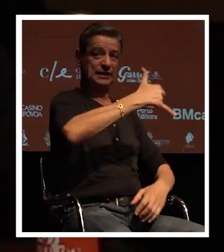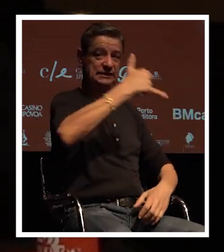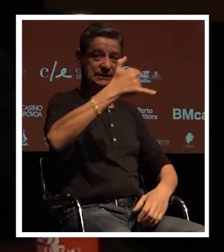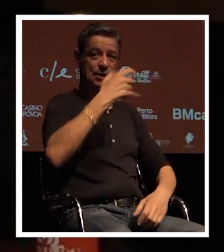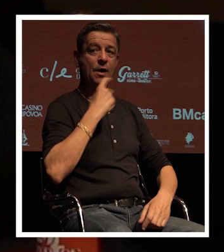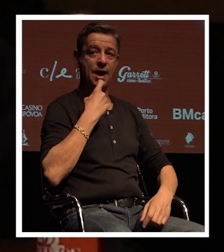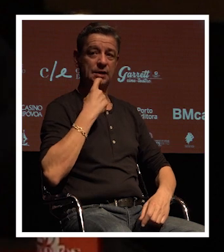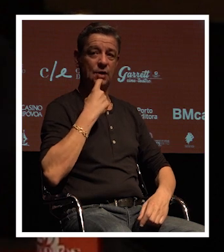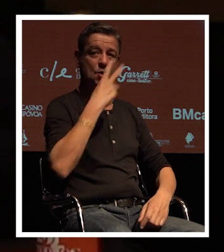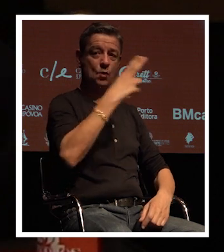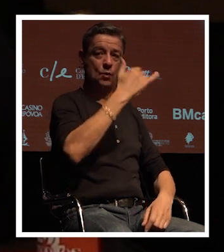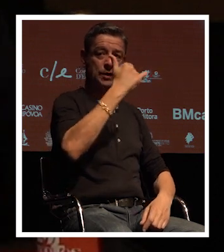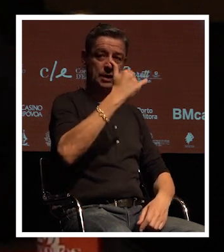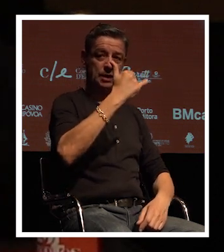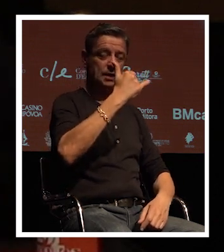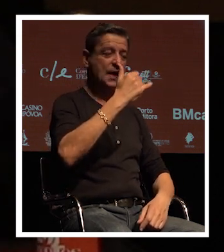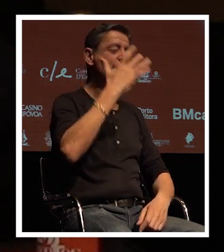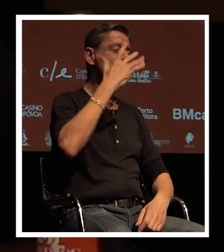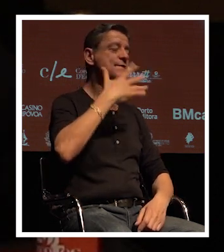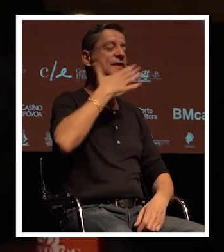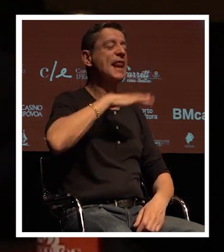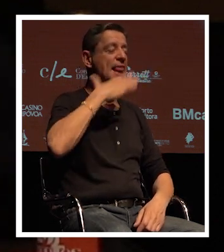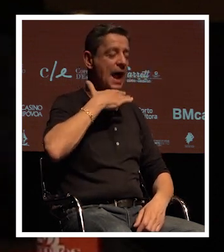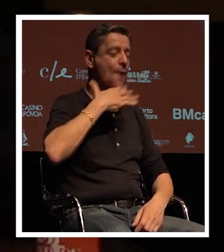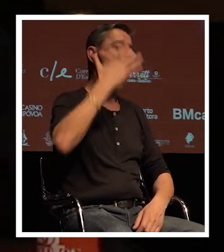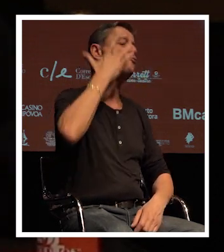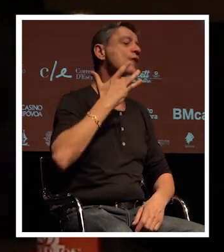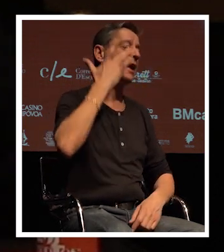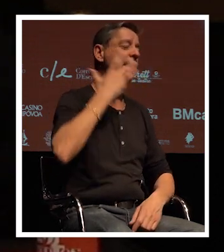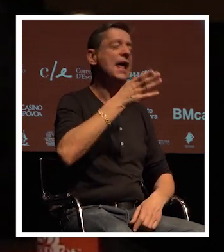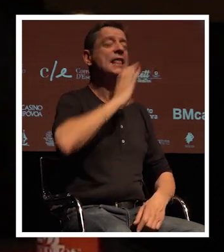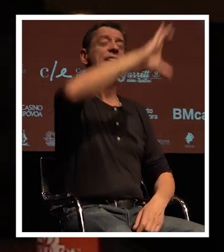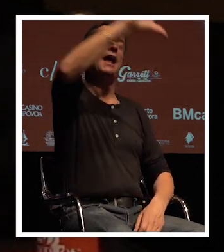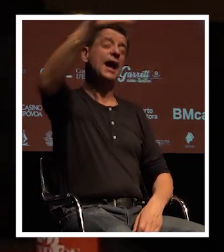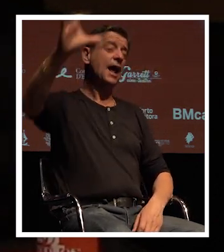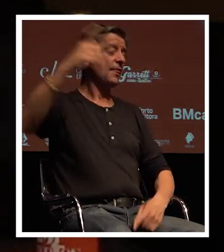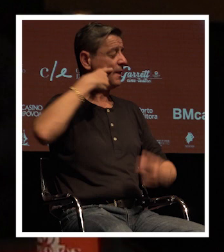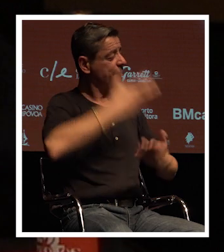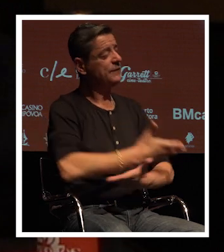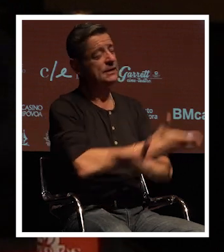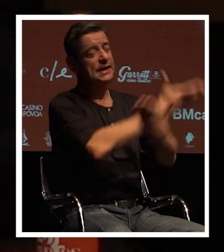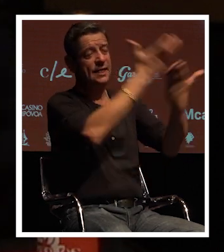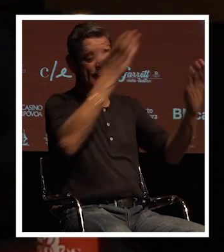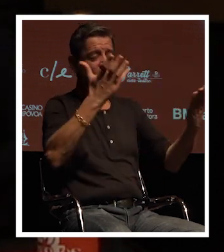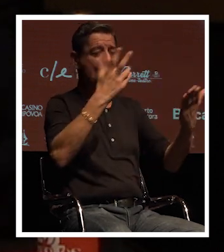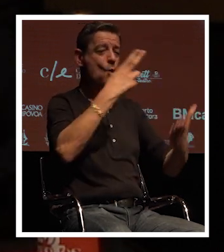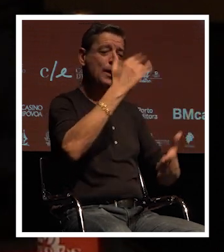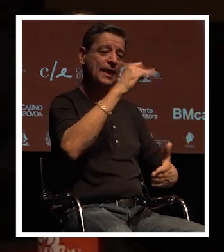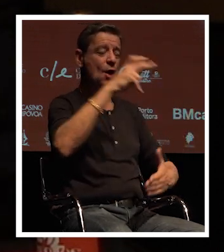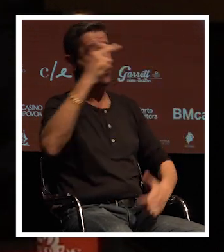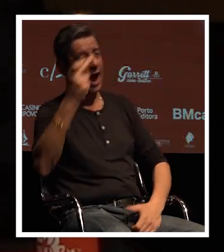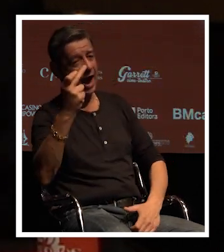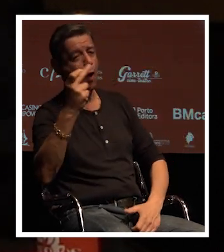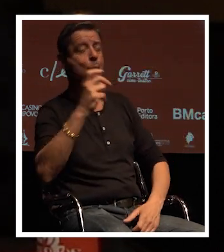Abril ou Iai grandula Vila Morena ao Iai terra da Fraternidade ao iwai o povo é que